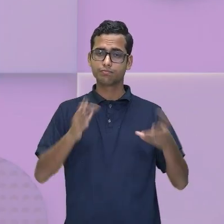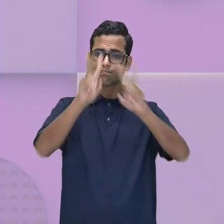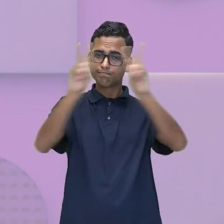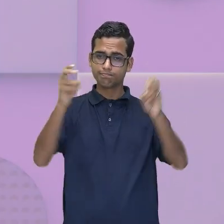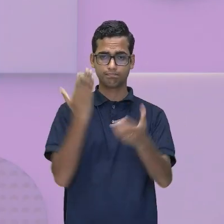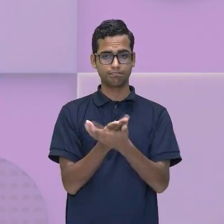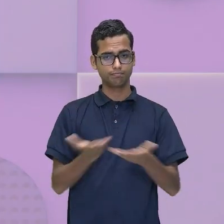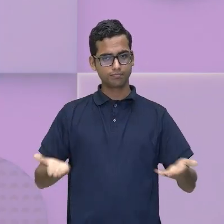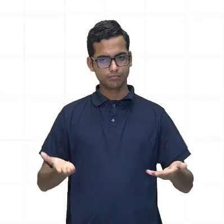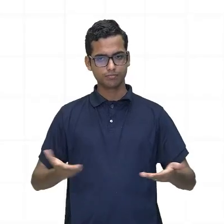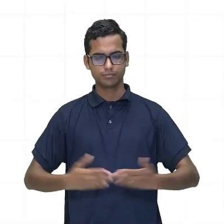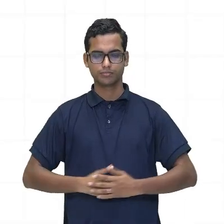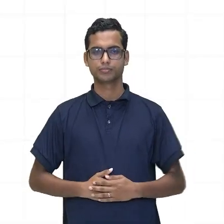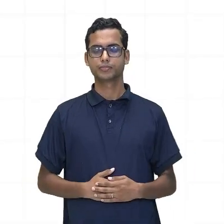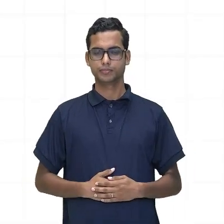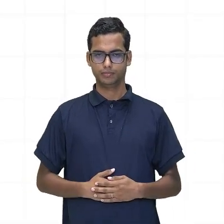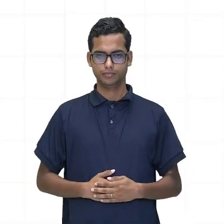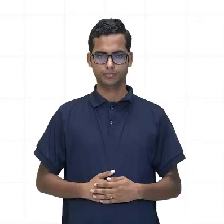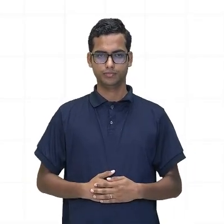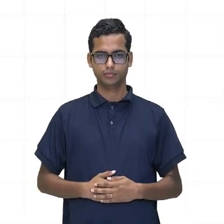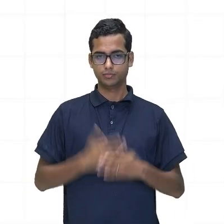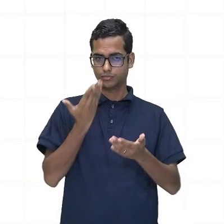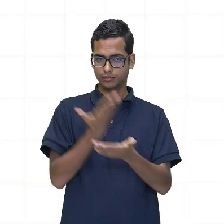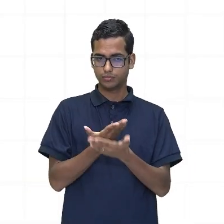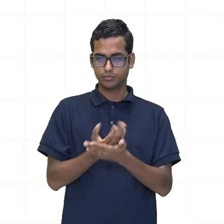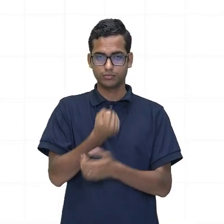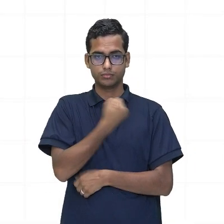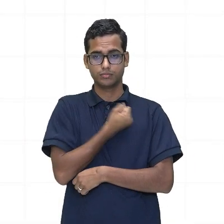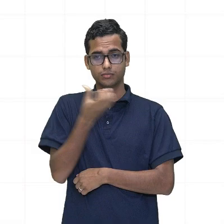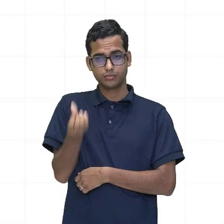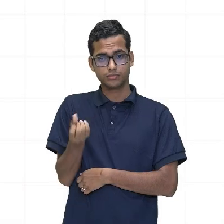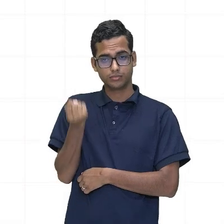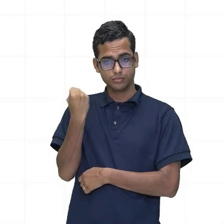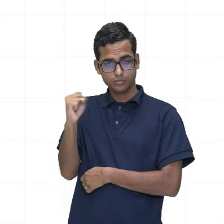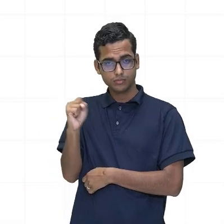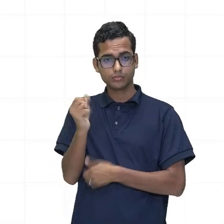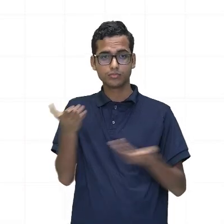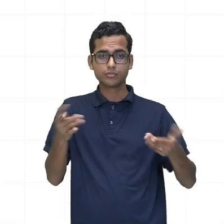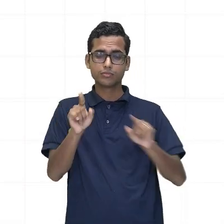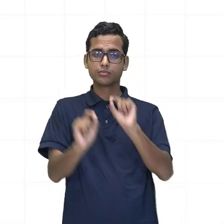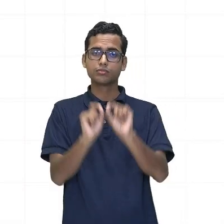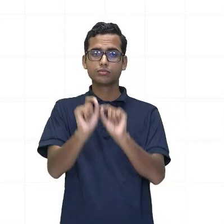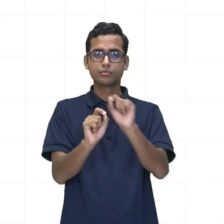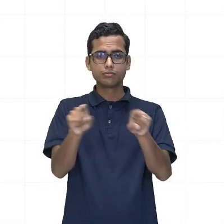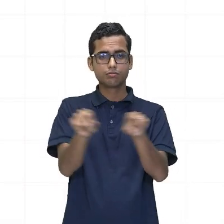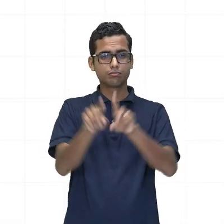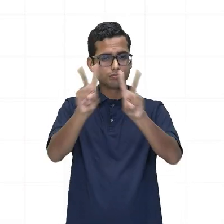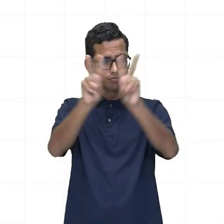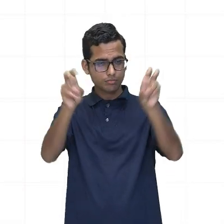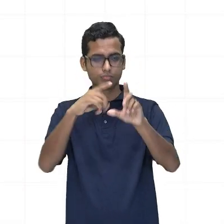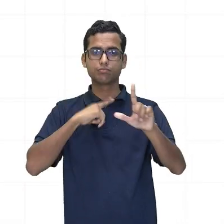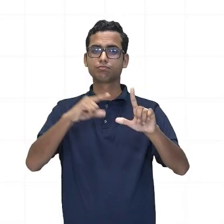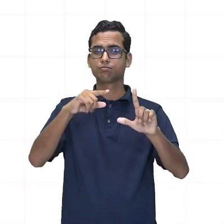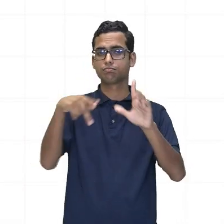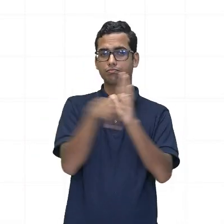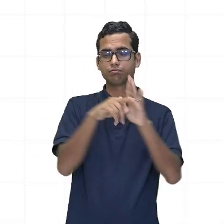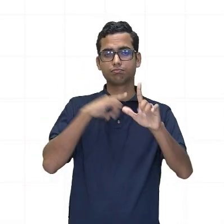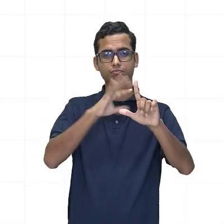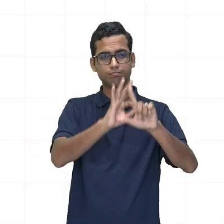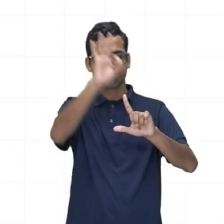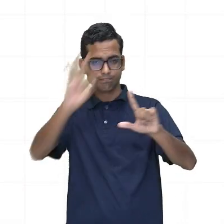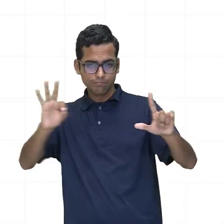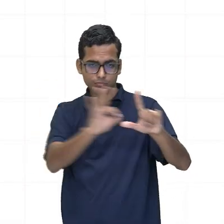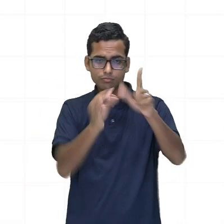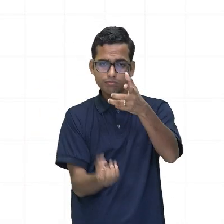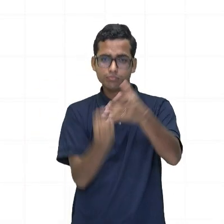da nossa aula. Aula de número 68, objeto de conhecimento, triângulos,